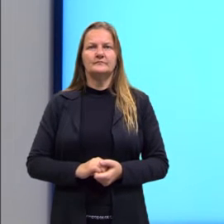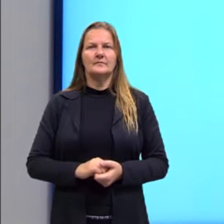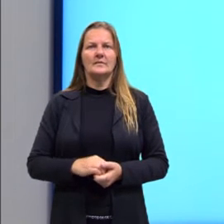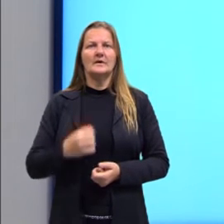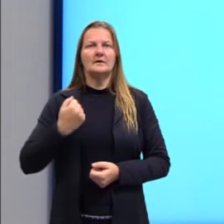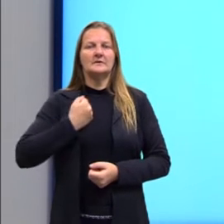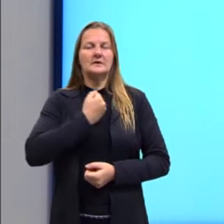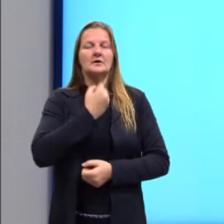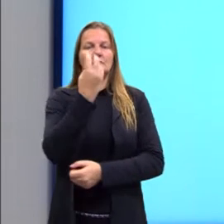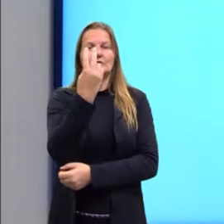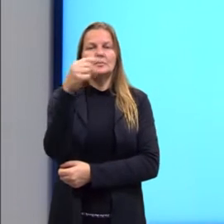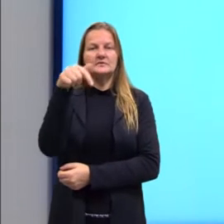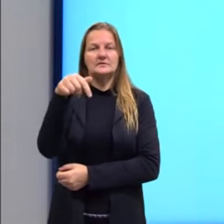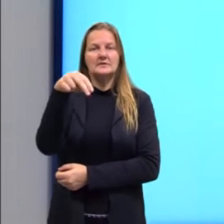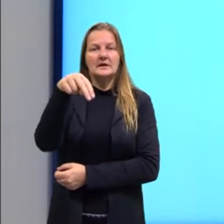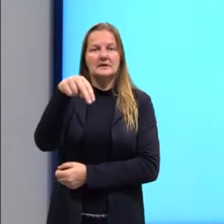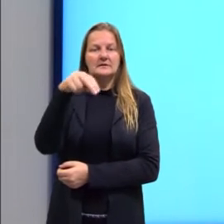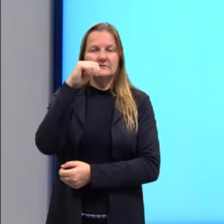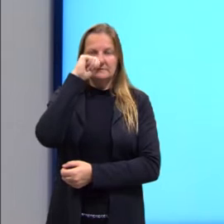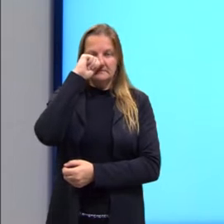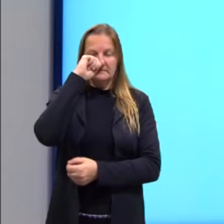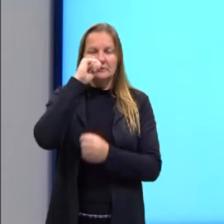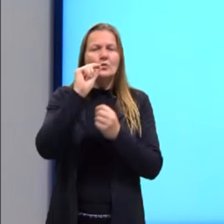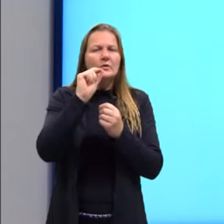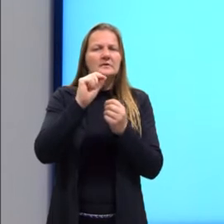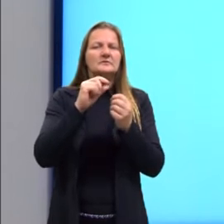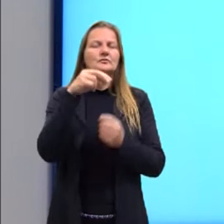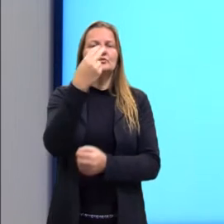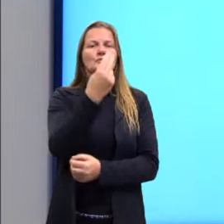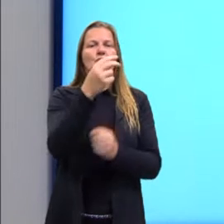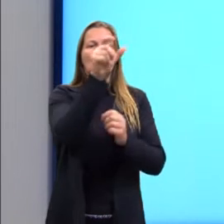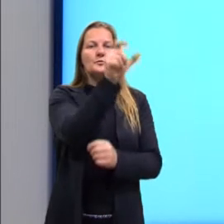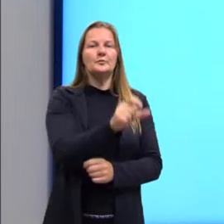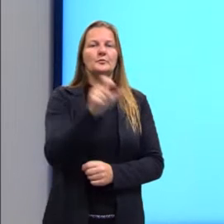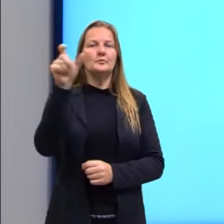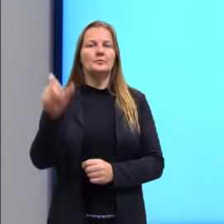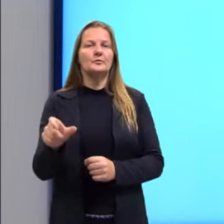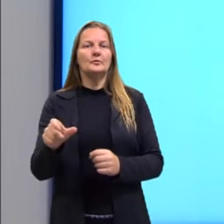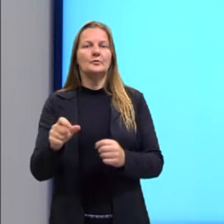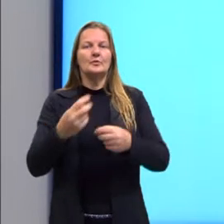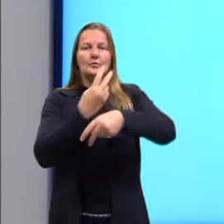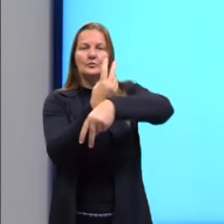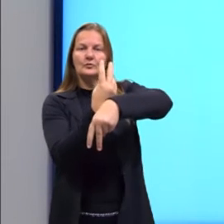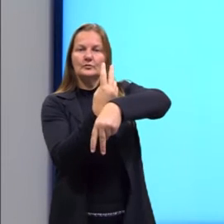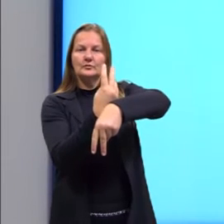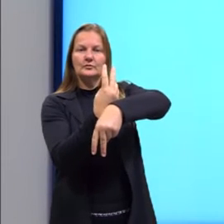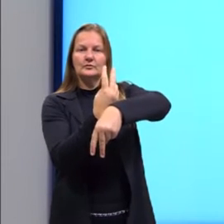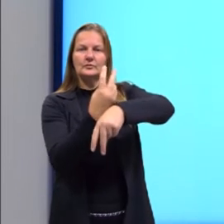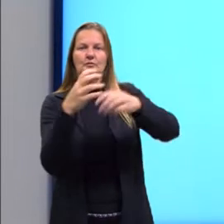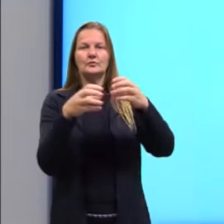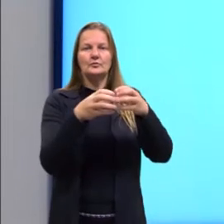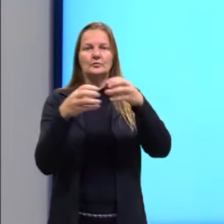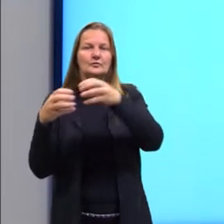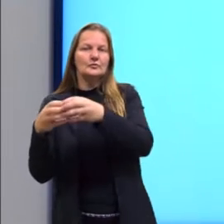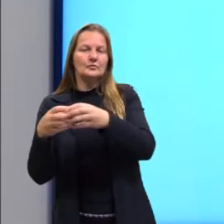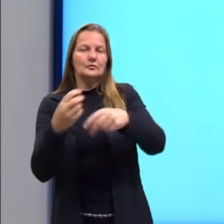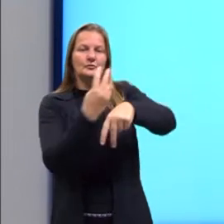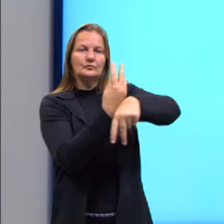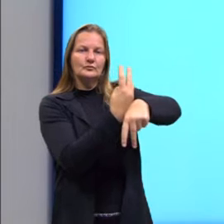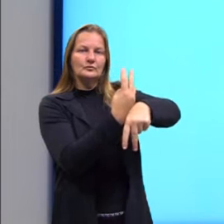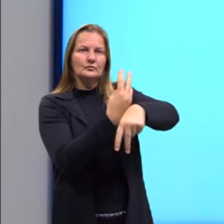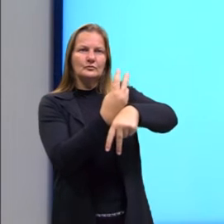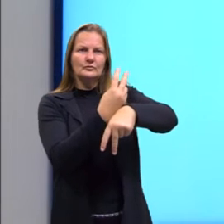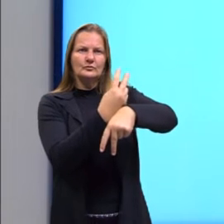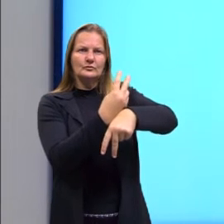número e letra 2n que quer dizer que tem nos conjuntos então cromossômicos então esses